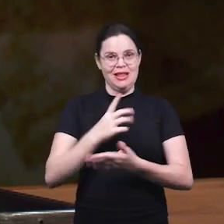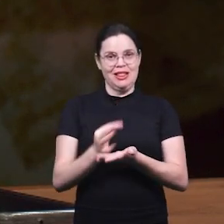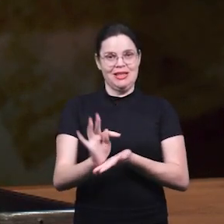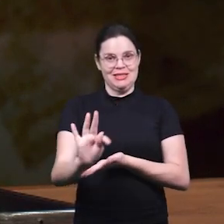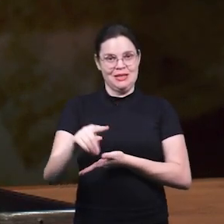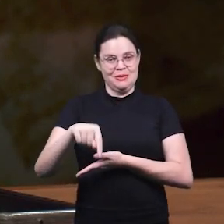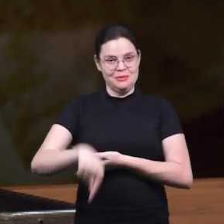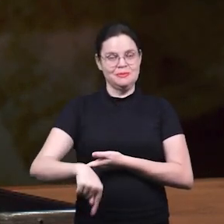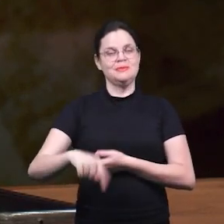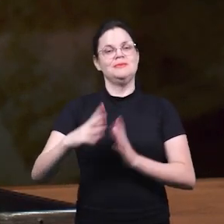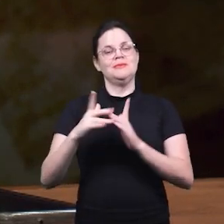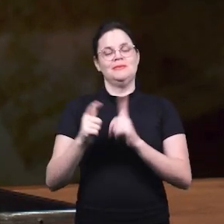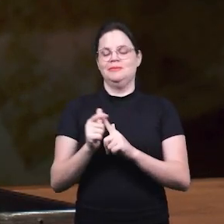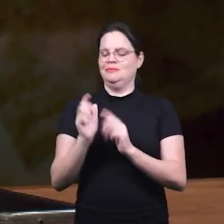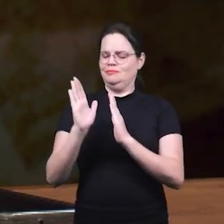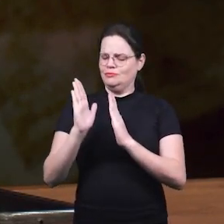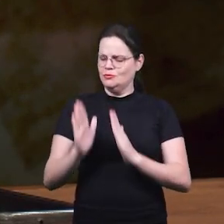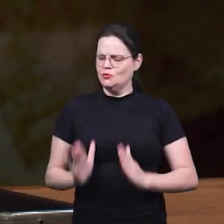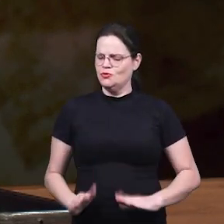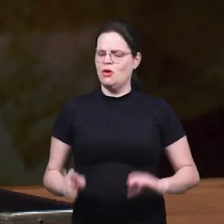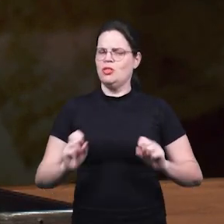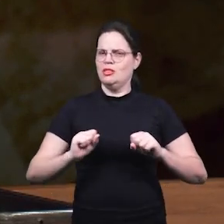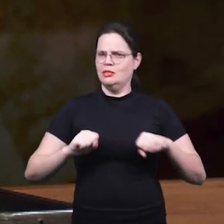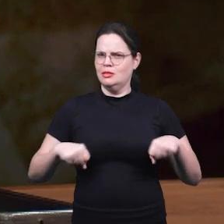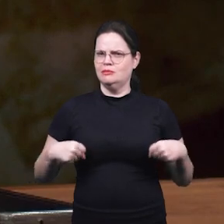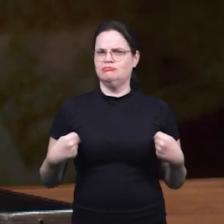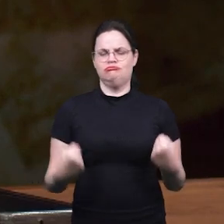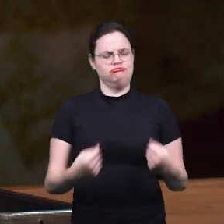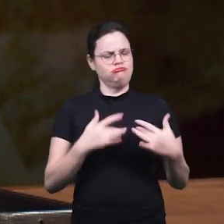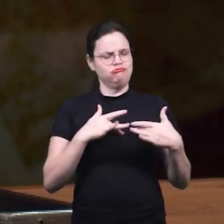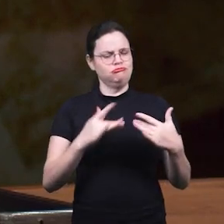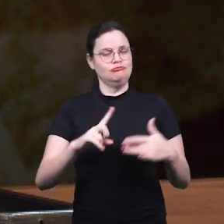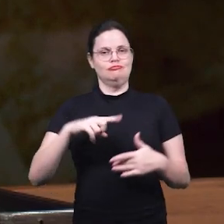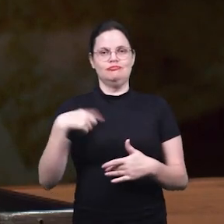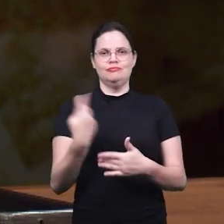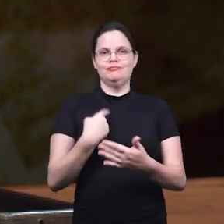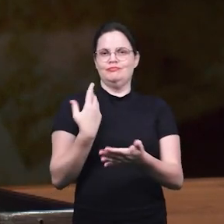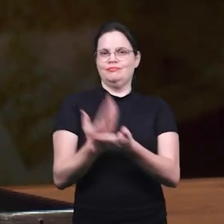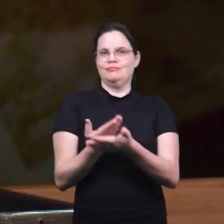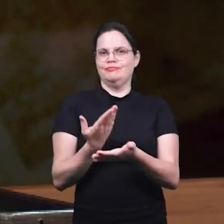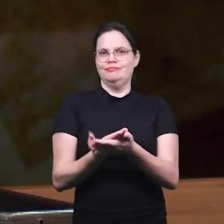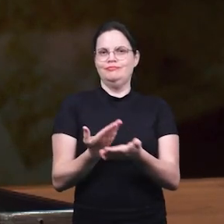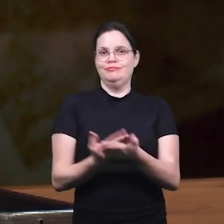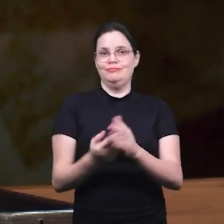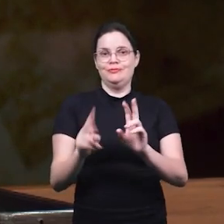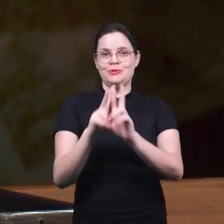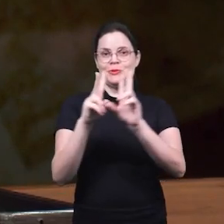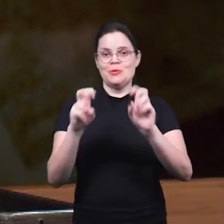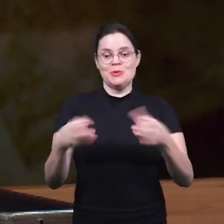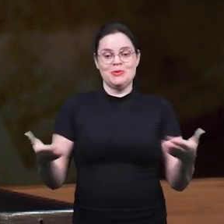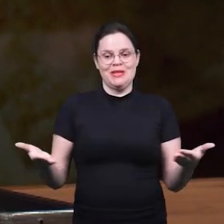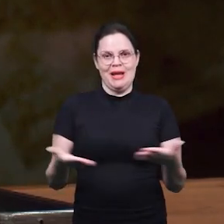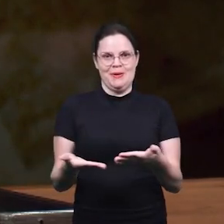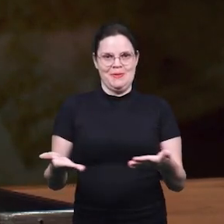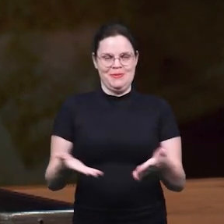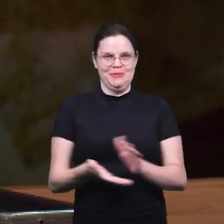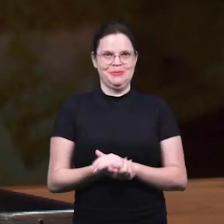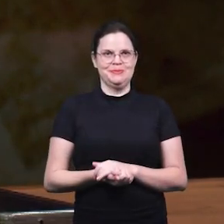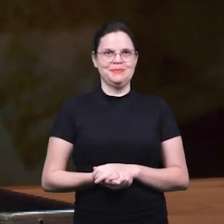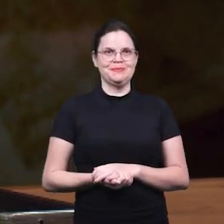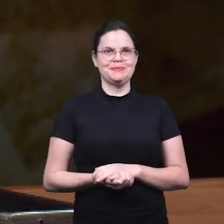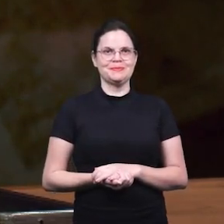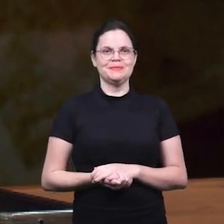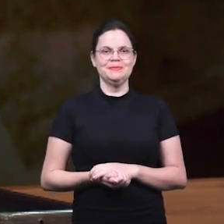igreja fiel, dedicada, e nós vamos estudar sobre ela hoje. É o